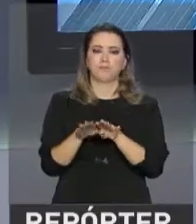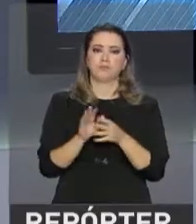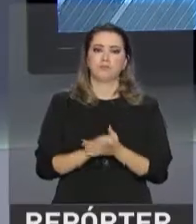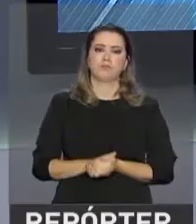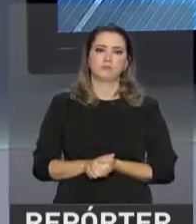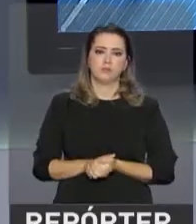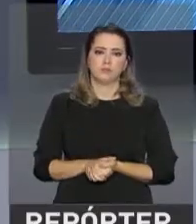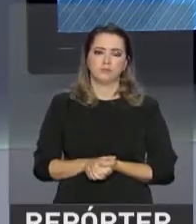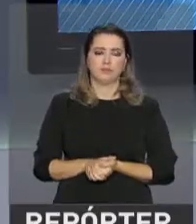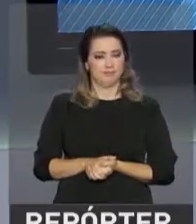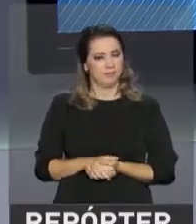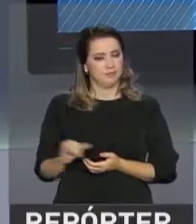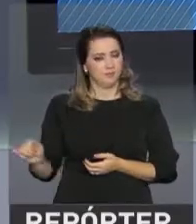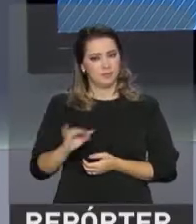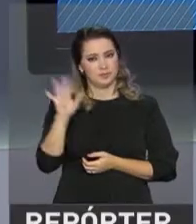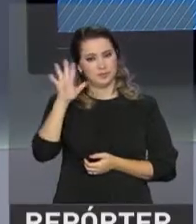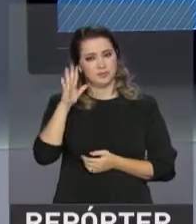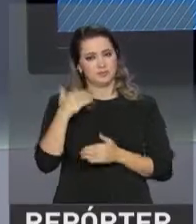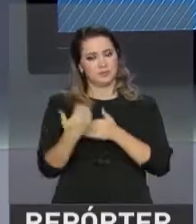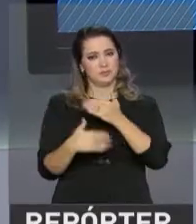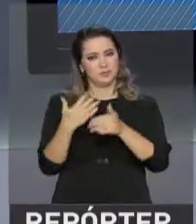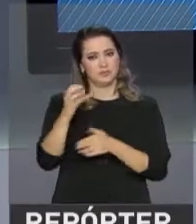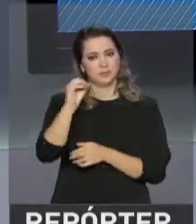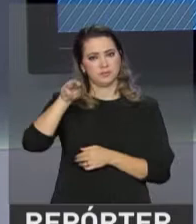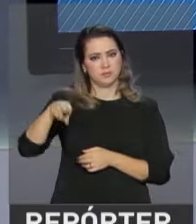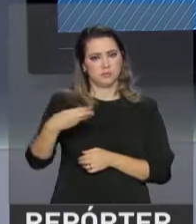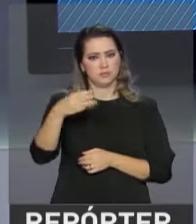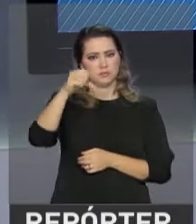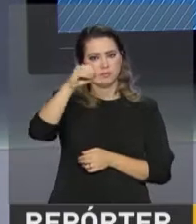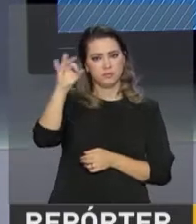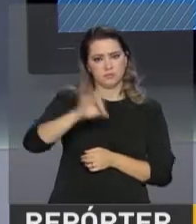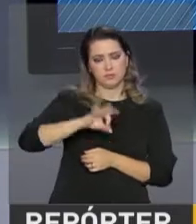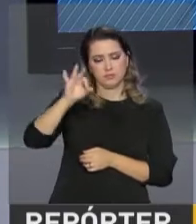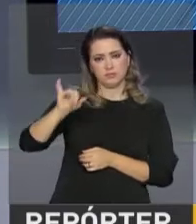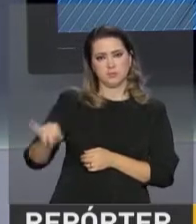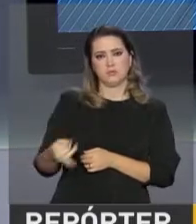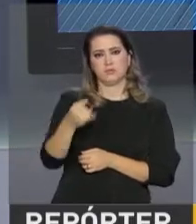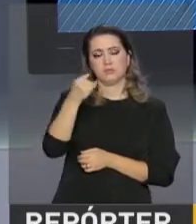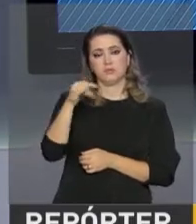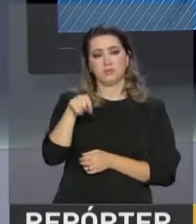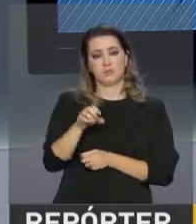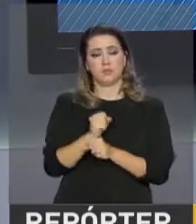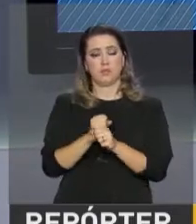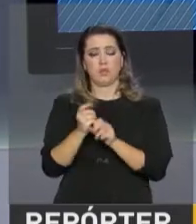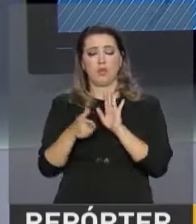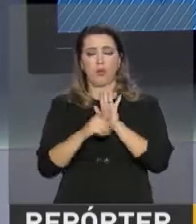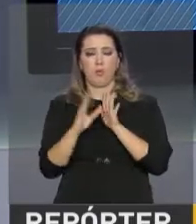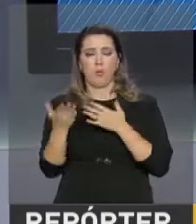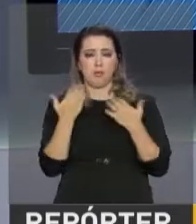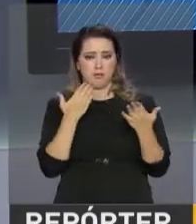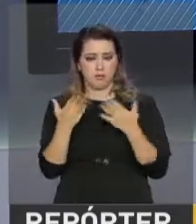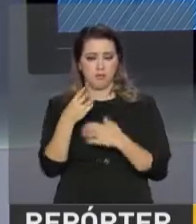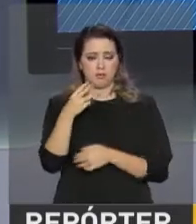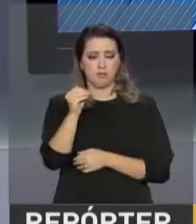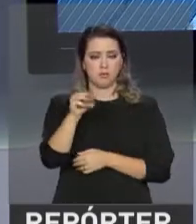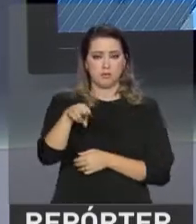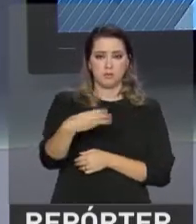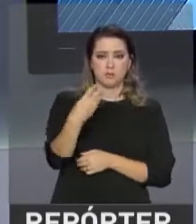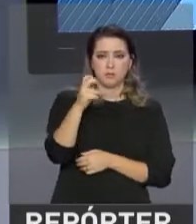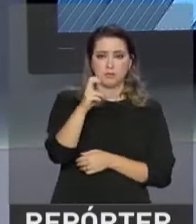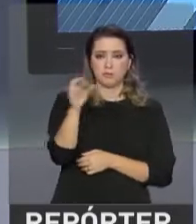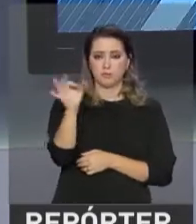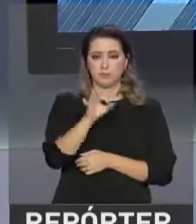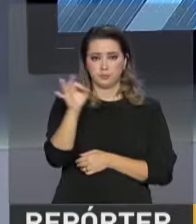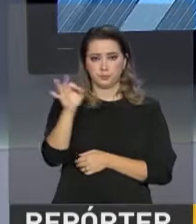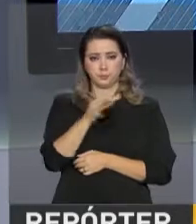a prévia da inflação oficial avançou 0,39 por cento em janeiro deste ano contra 0,35 por cento